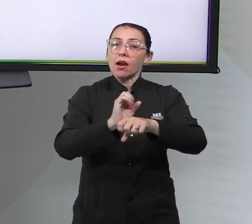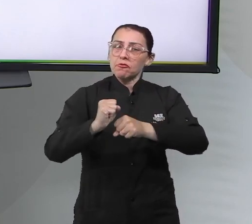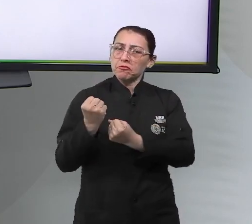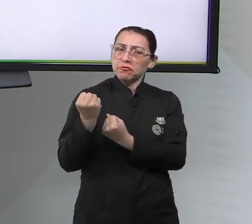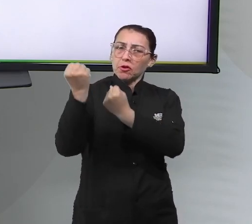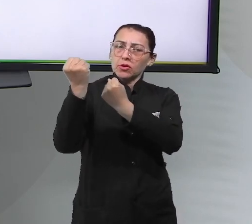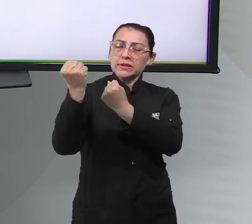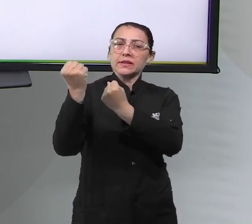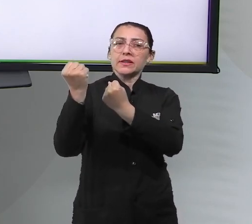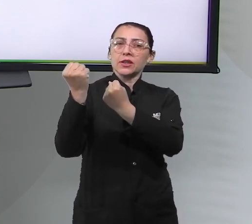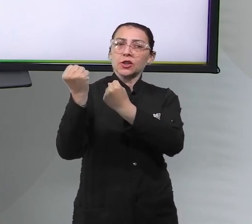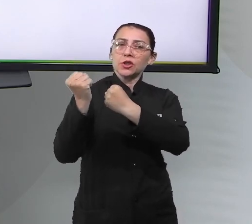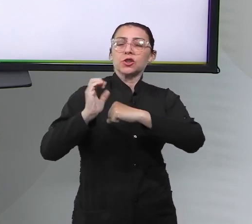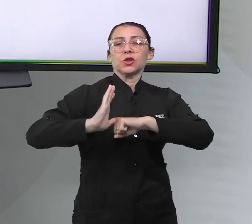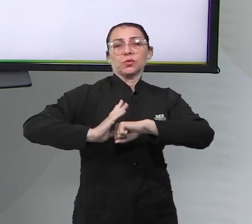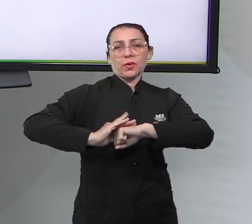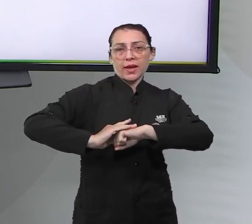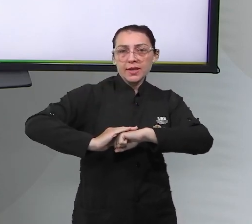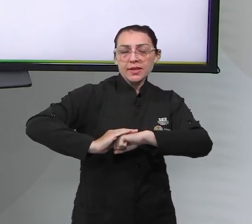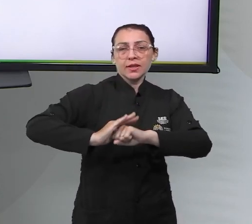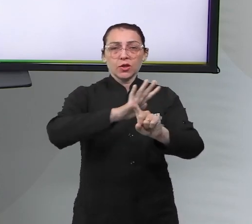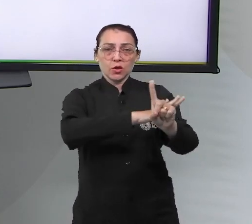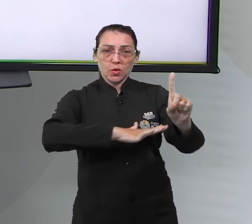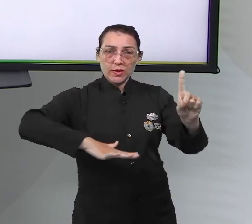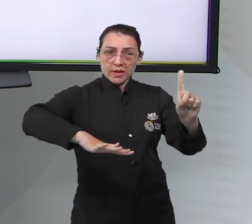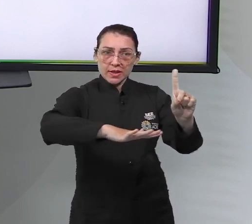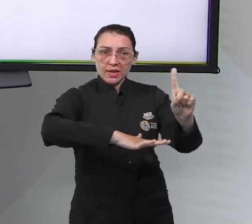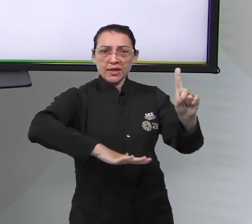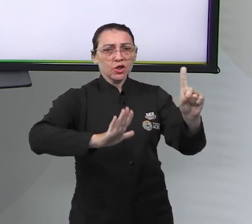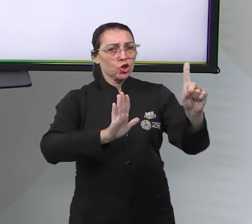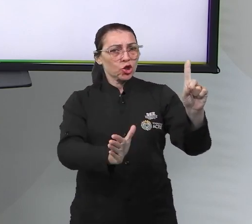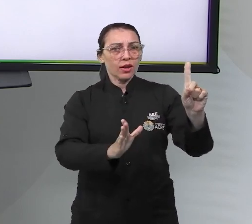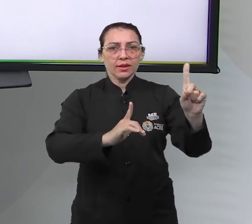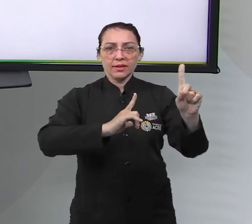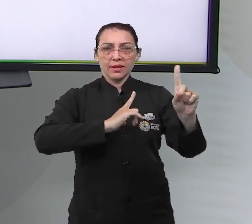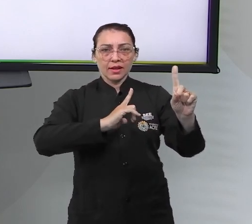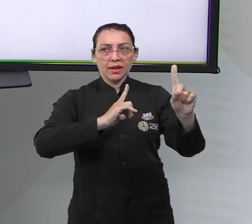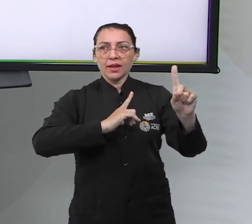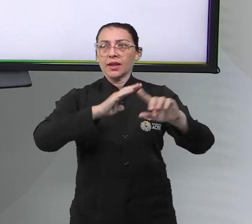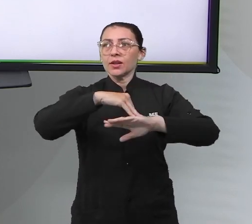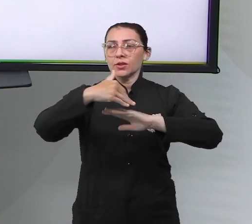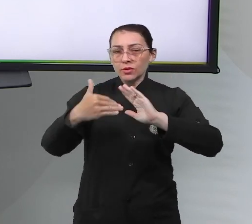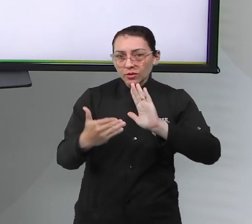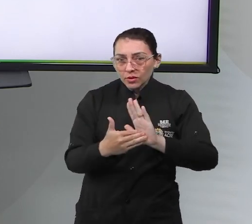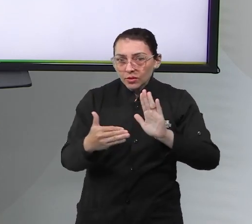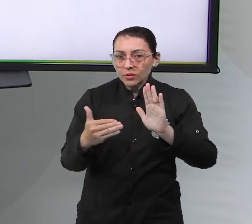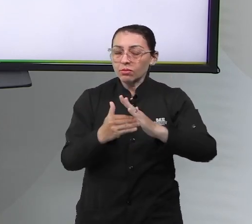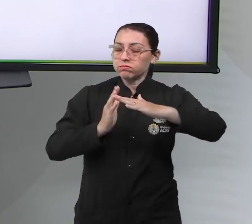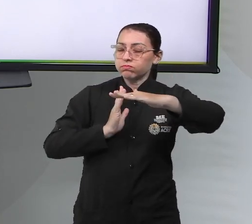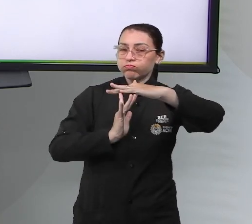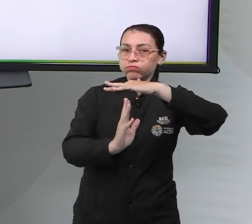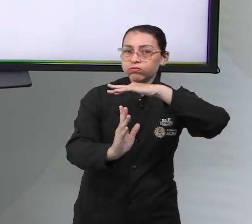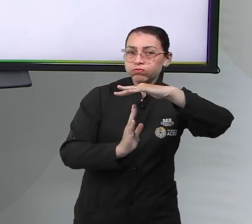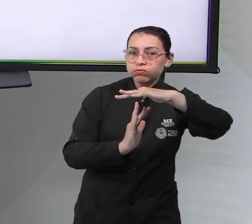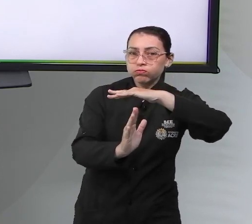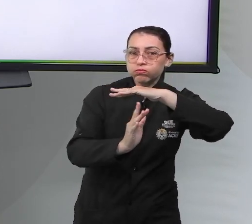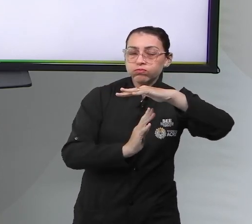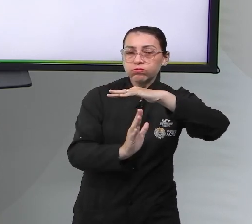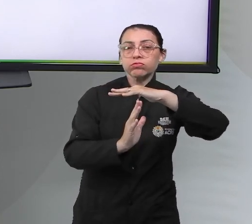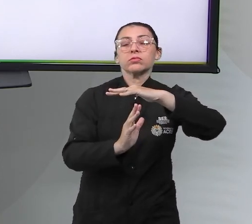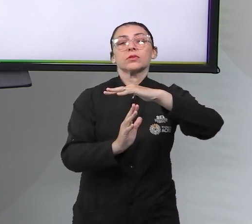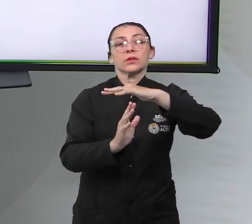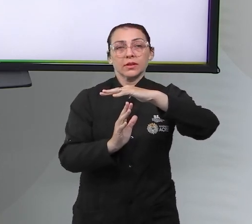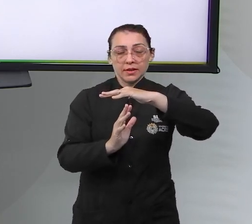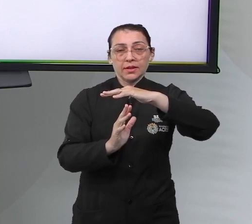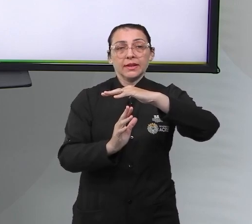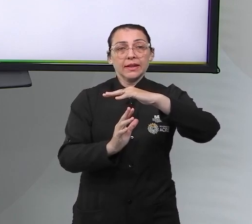potencialização de mazelas sociais já existentes. Todos os migrantes ou todos os